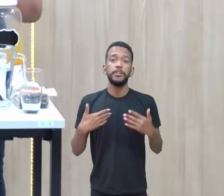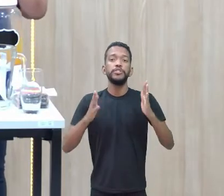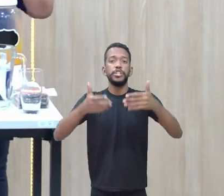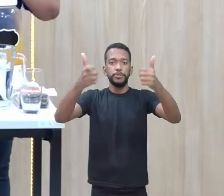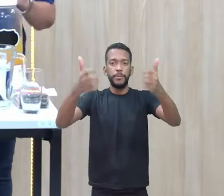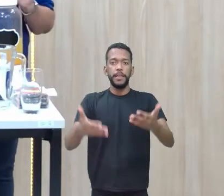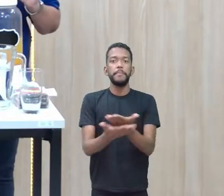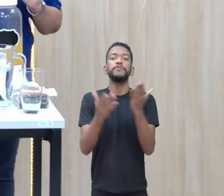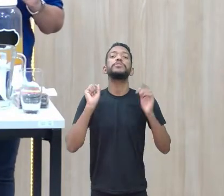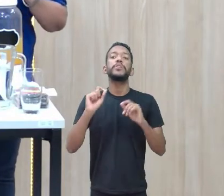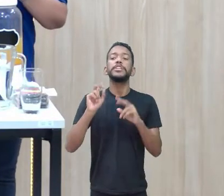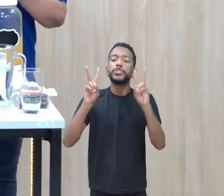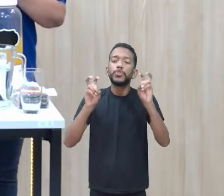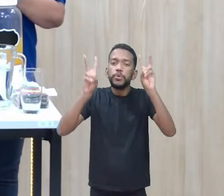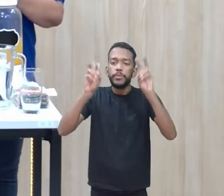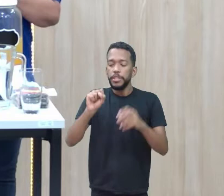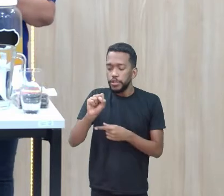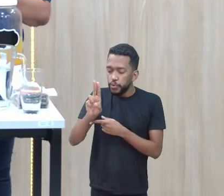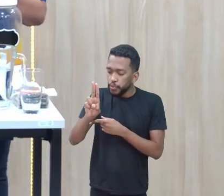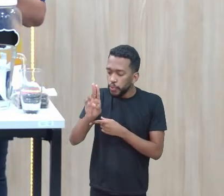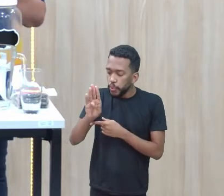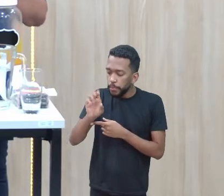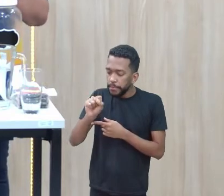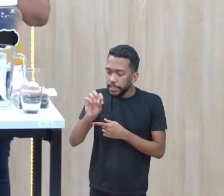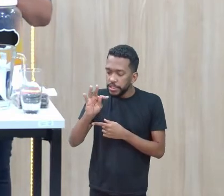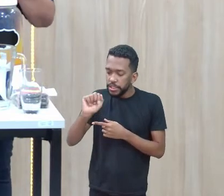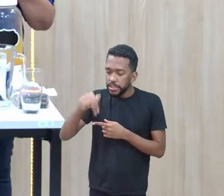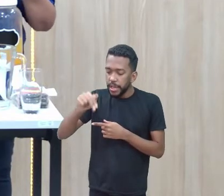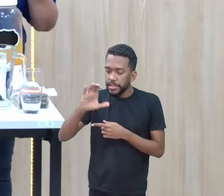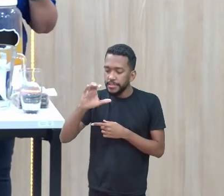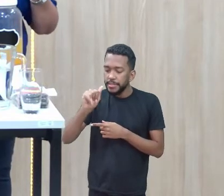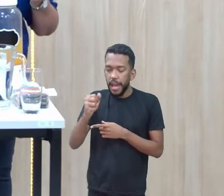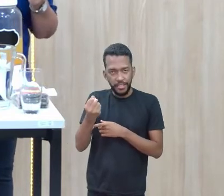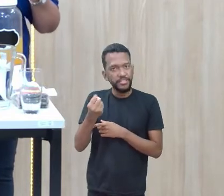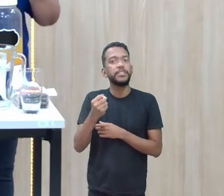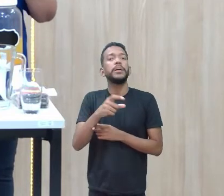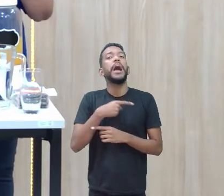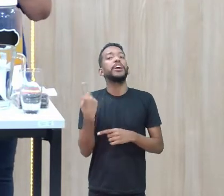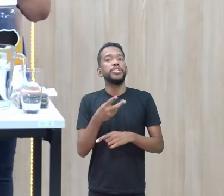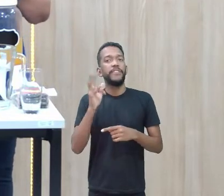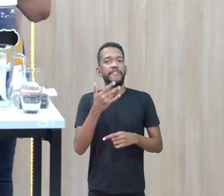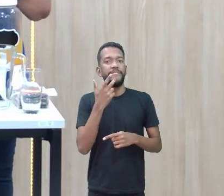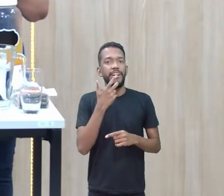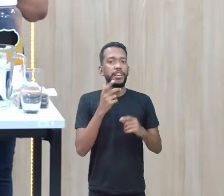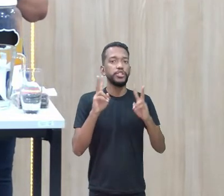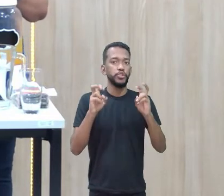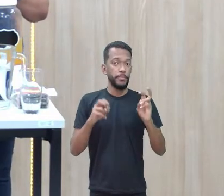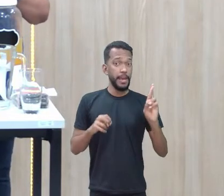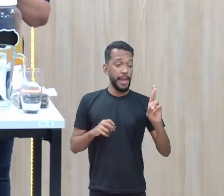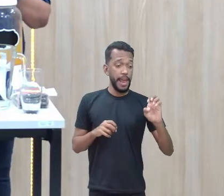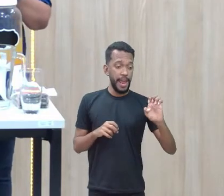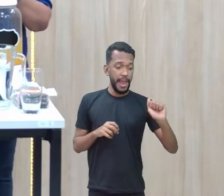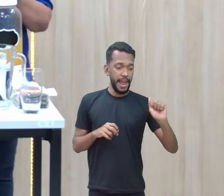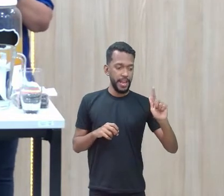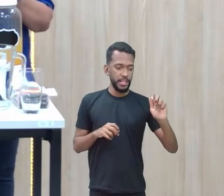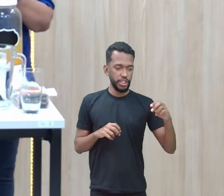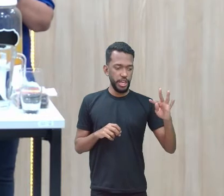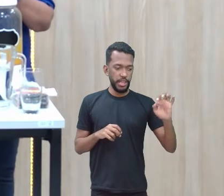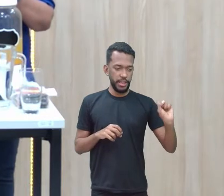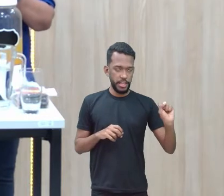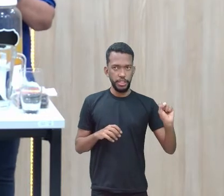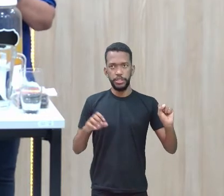de substâncias. E agora eu estou falando, lembrando a vocês, de reagentes e produtos. Assunto que nós já estudamos